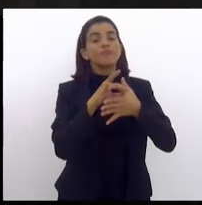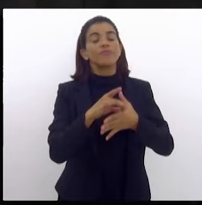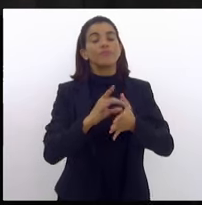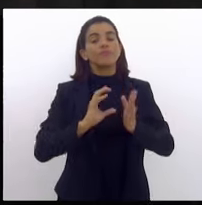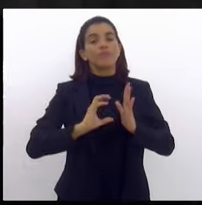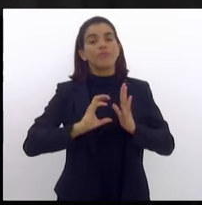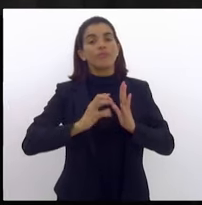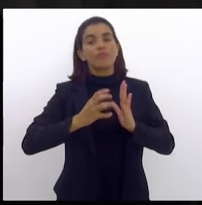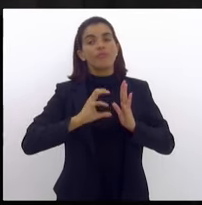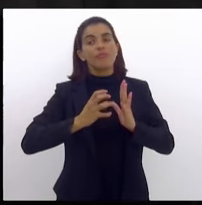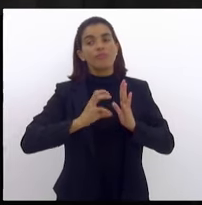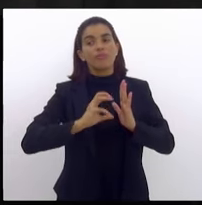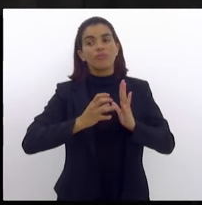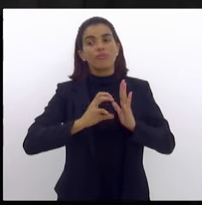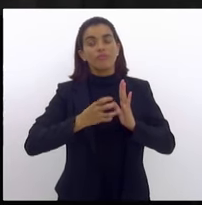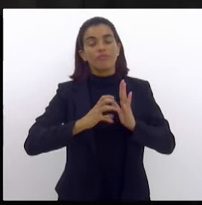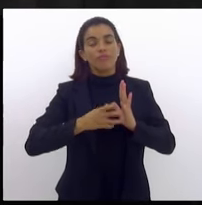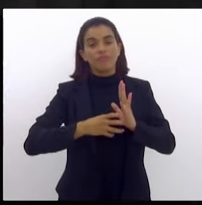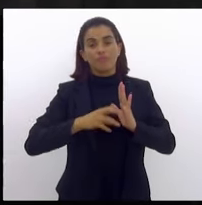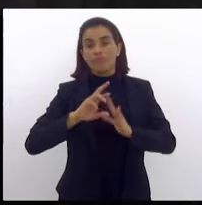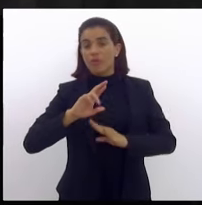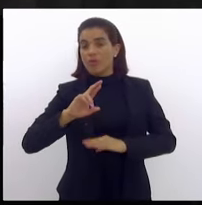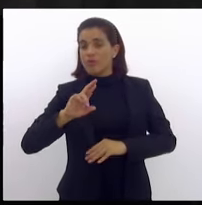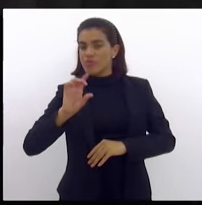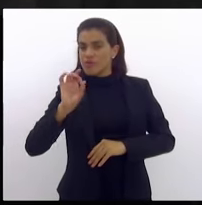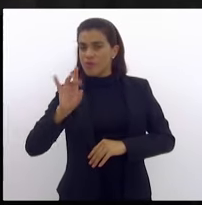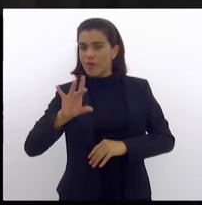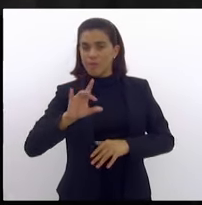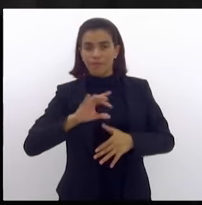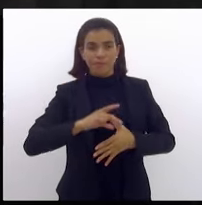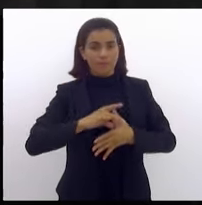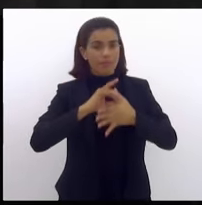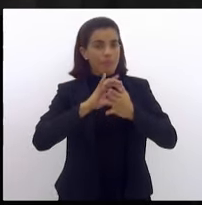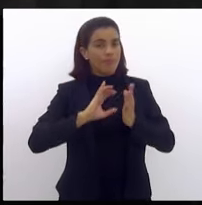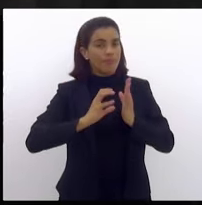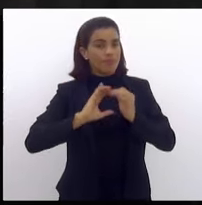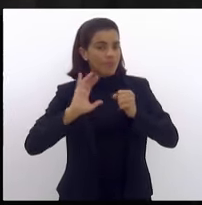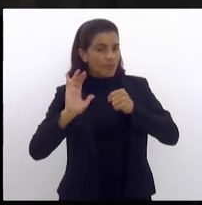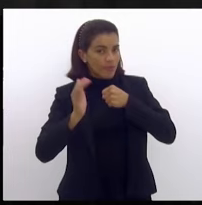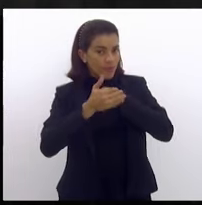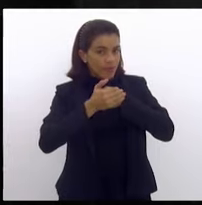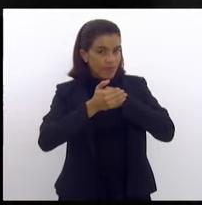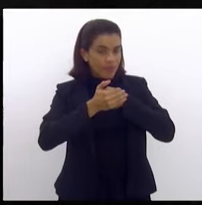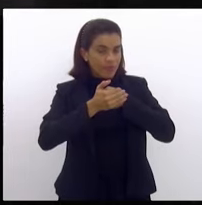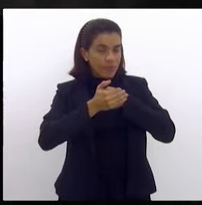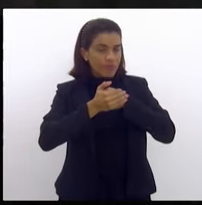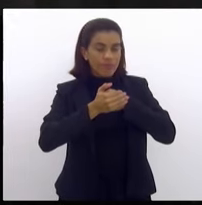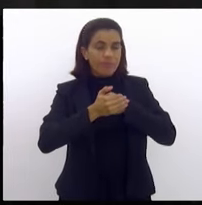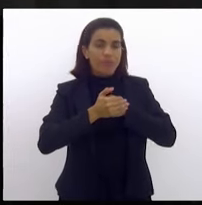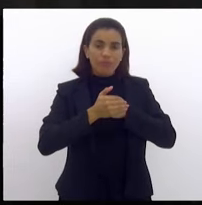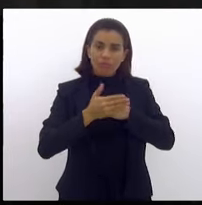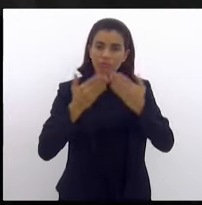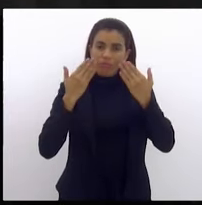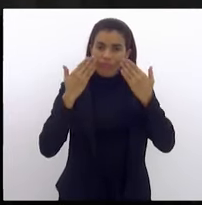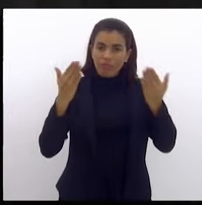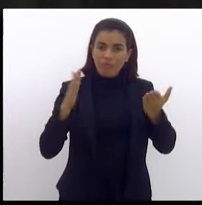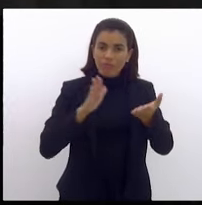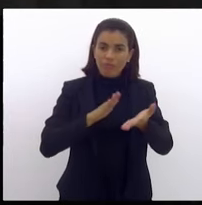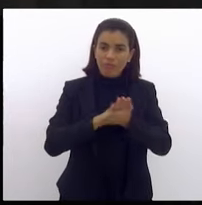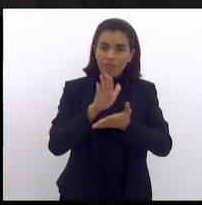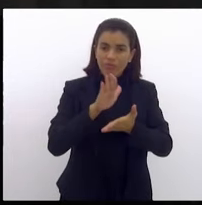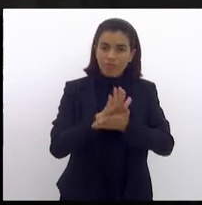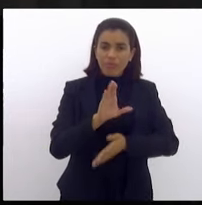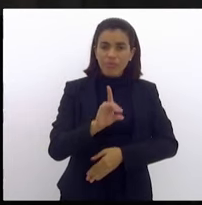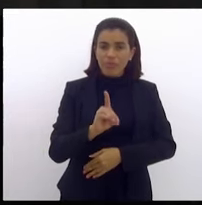partidário, você não é líder partidário escondido, é publicado no